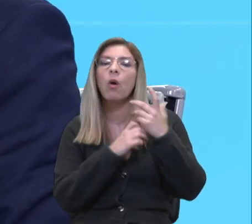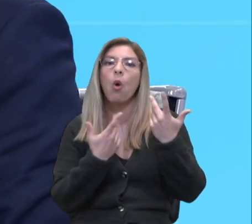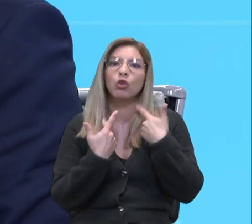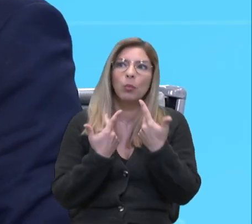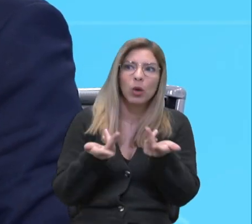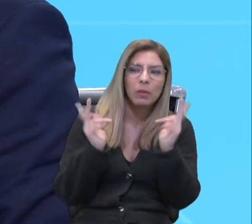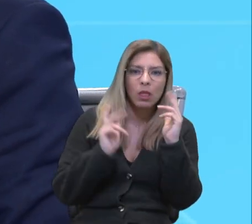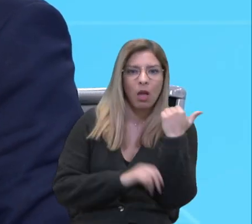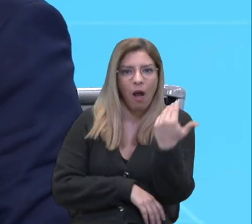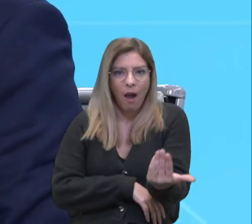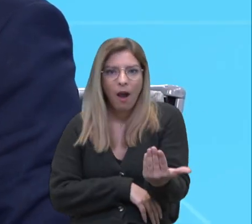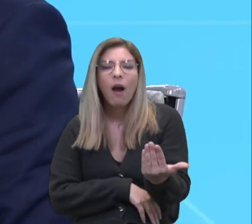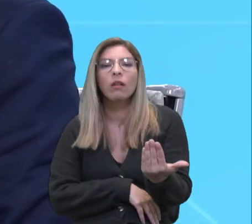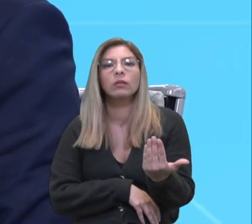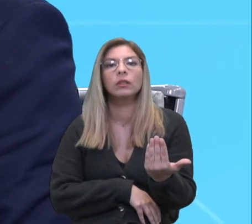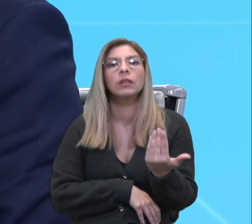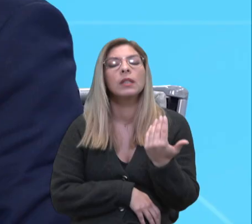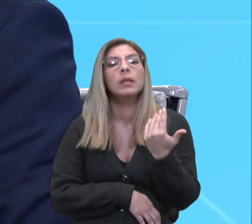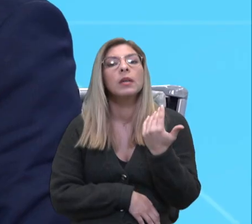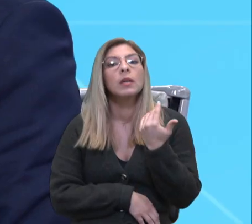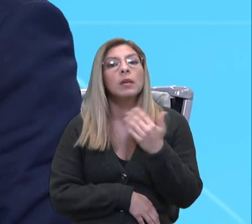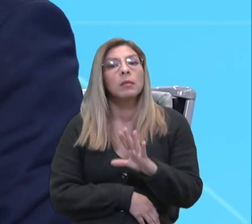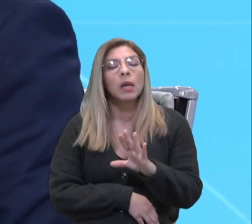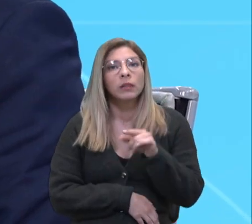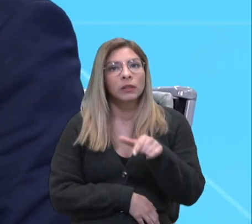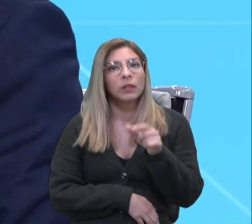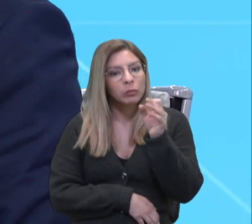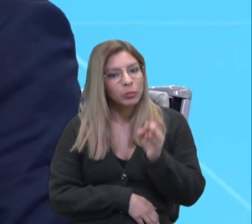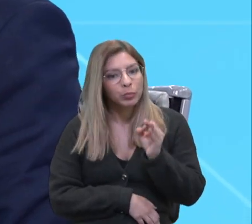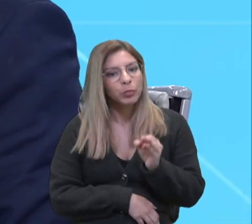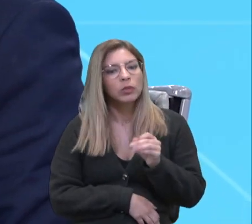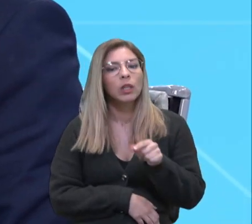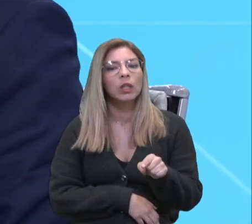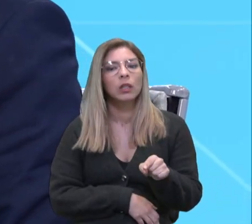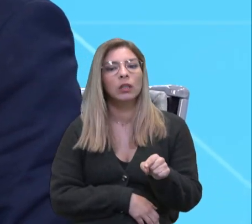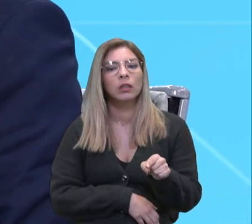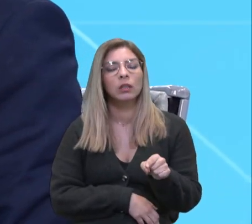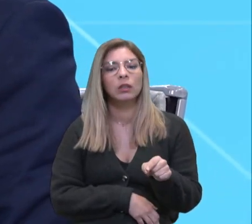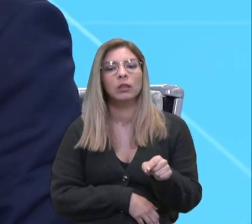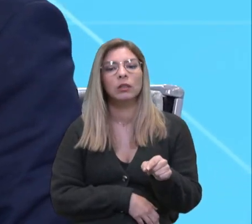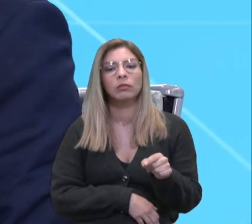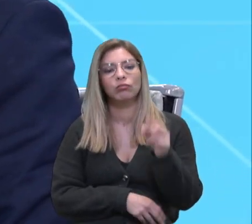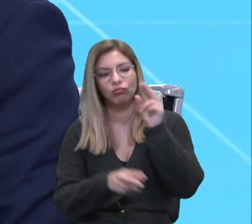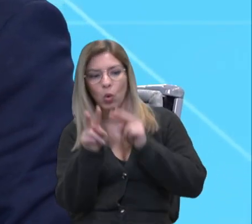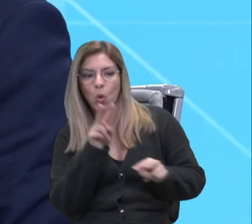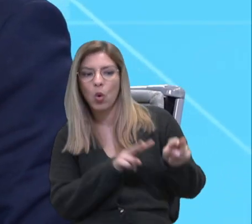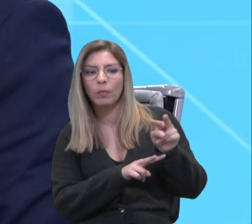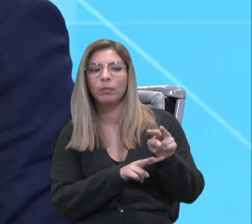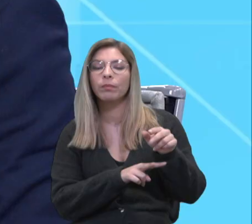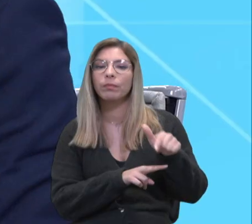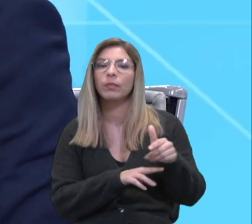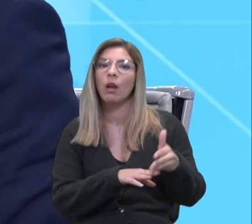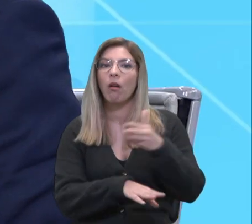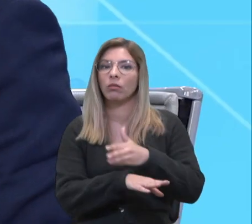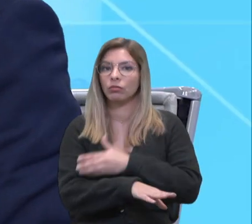ouvir. No entanto, é também nesse preciso momento de, se olharmos novamente à questão da mensagem de Fátima, e